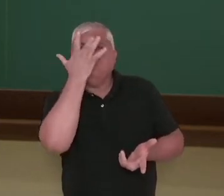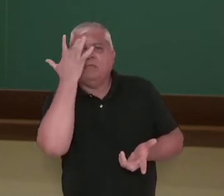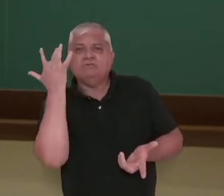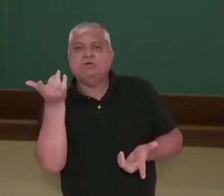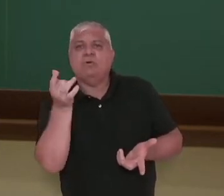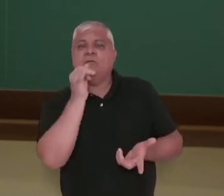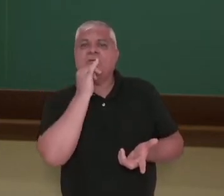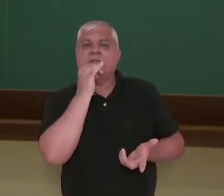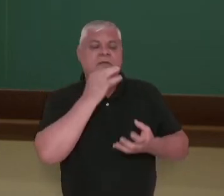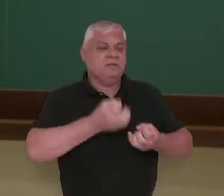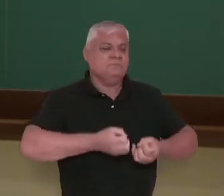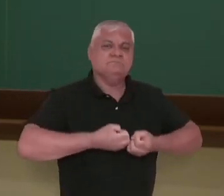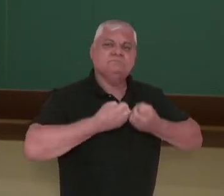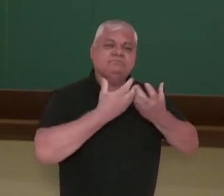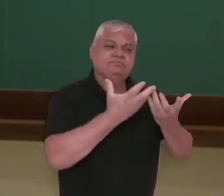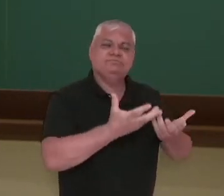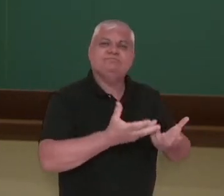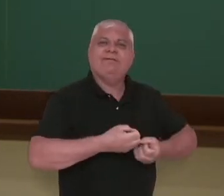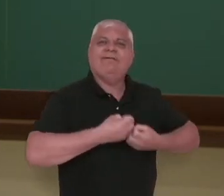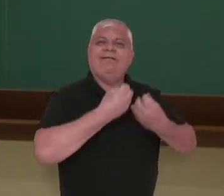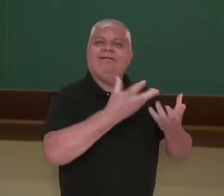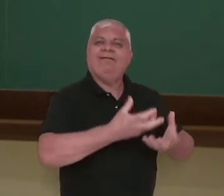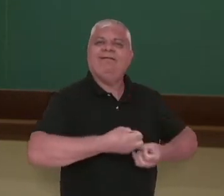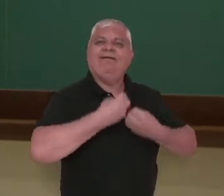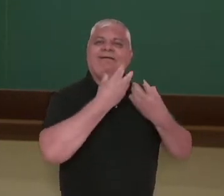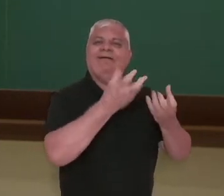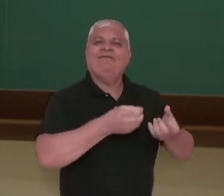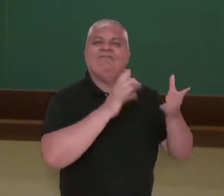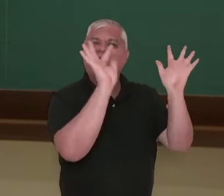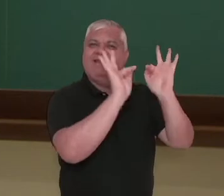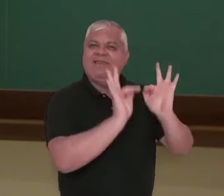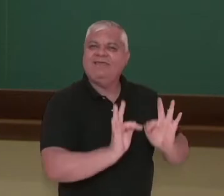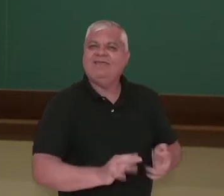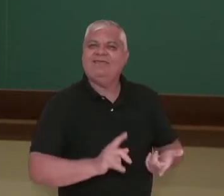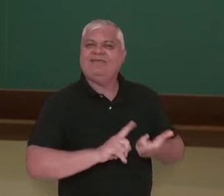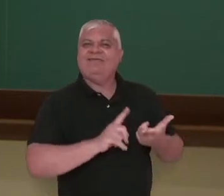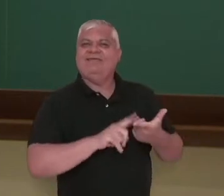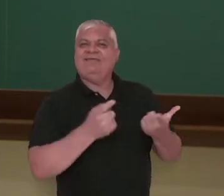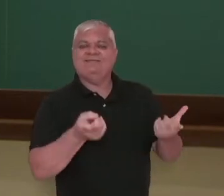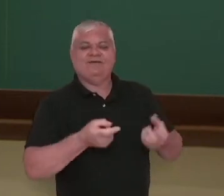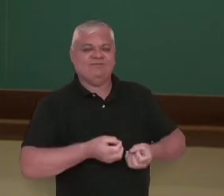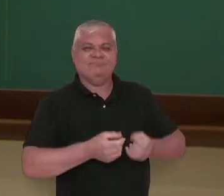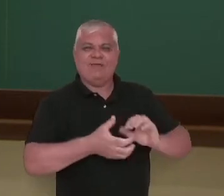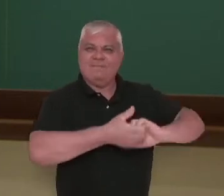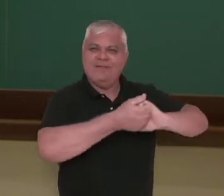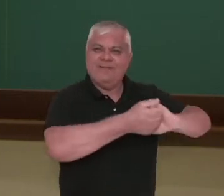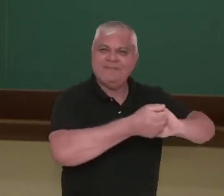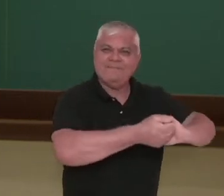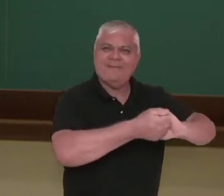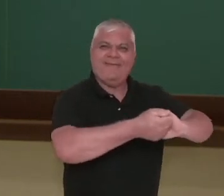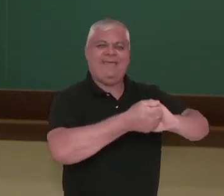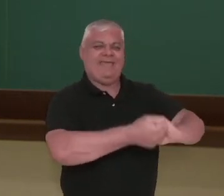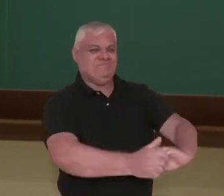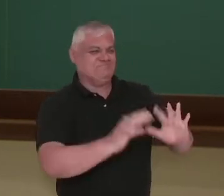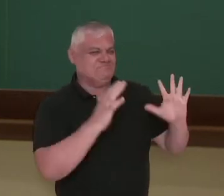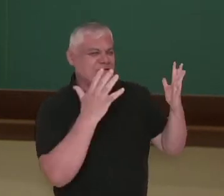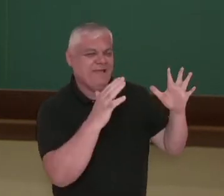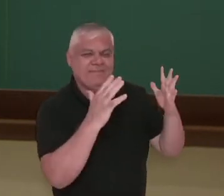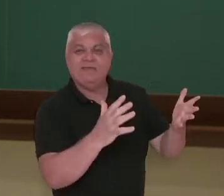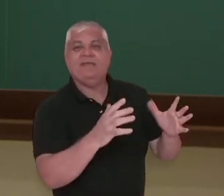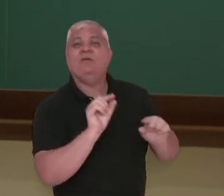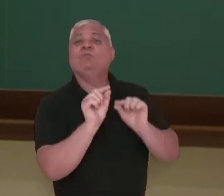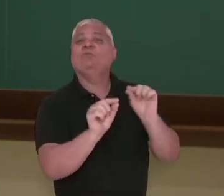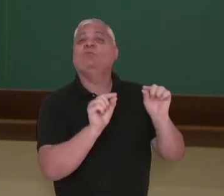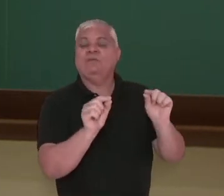para expressar ali um sentimento de felicidade, ao dar as felicitações por alguém que está fazendo aniversário, e